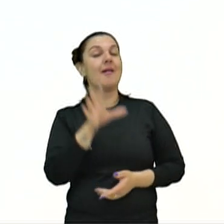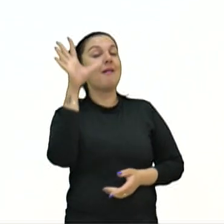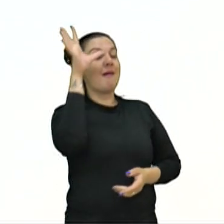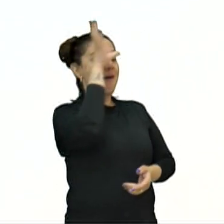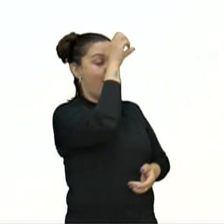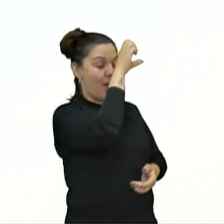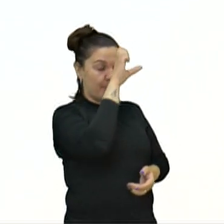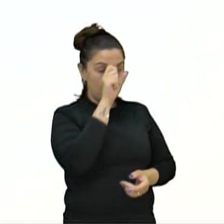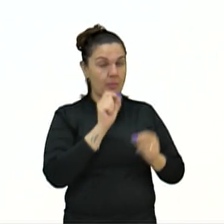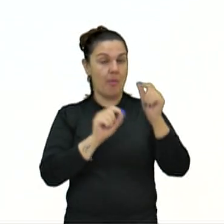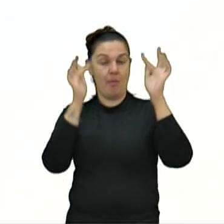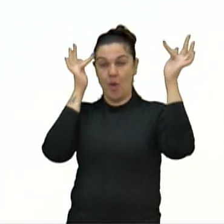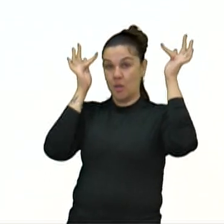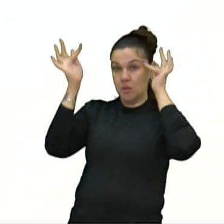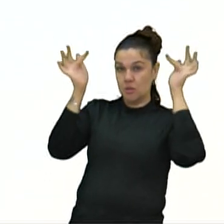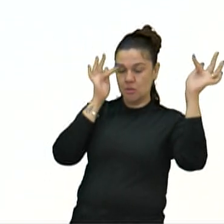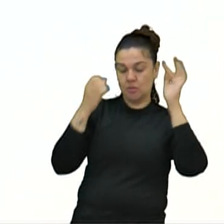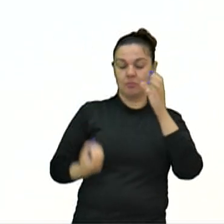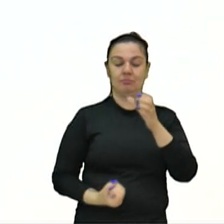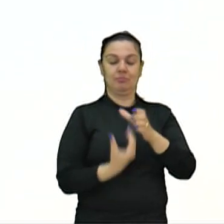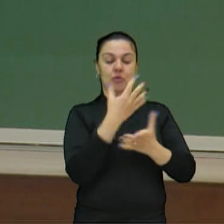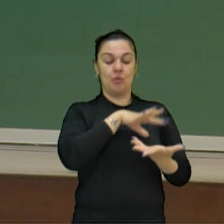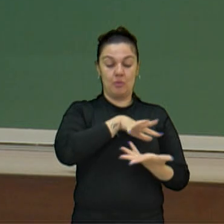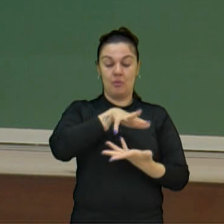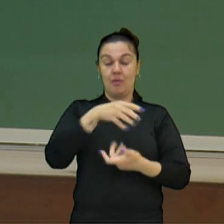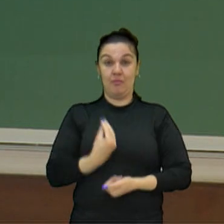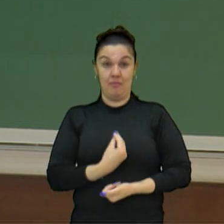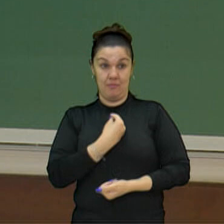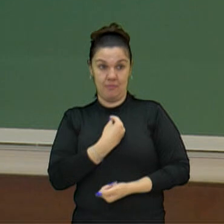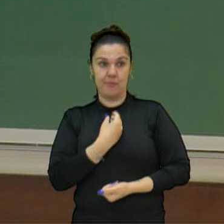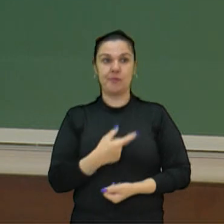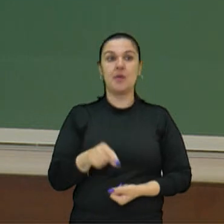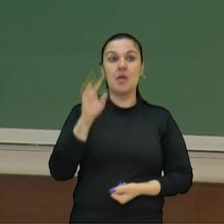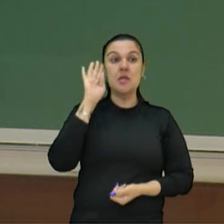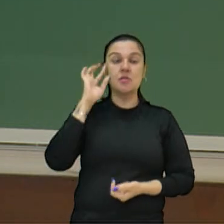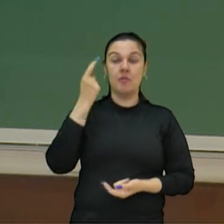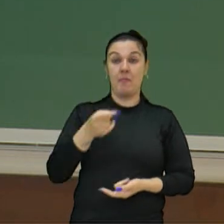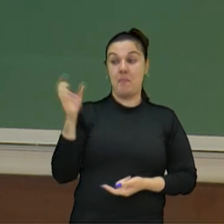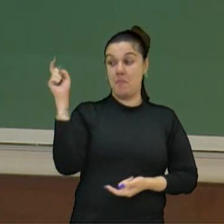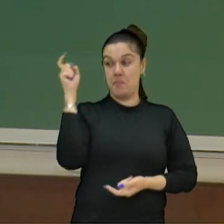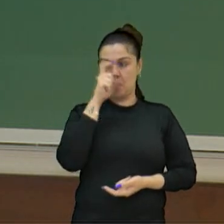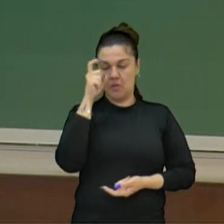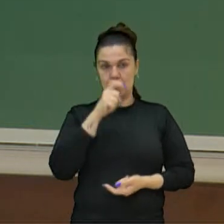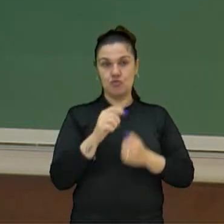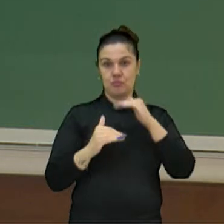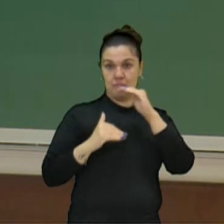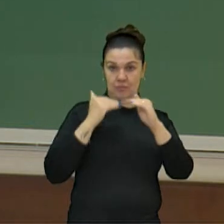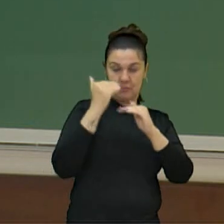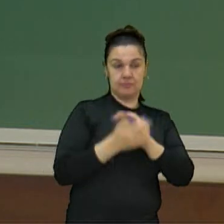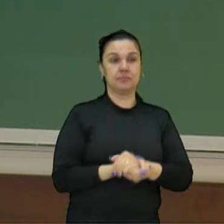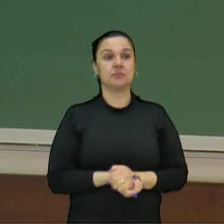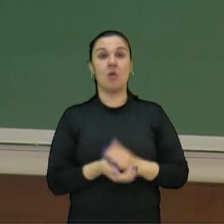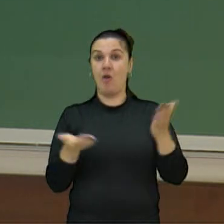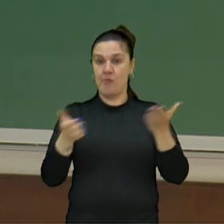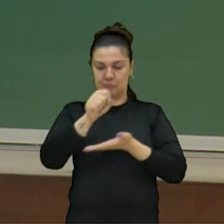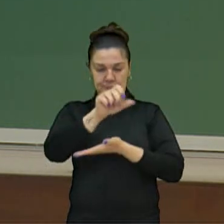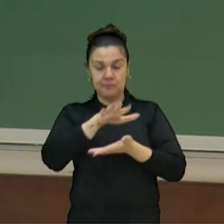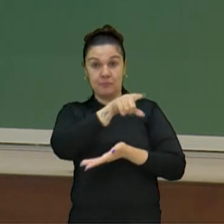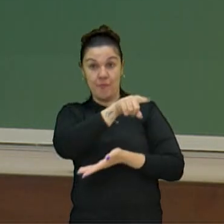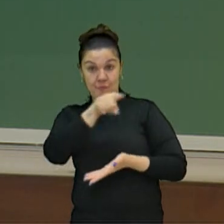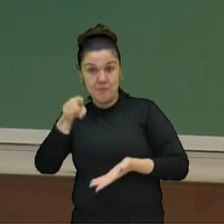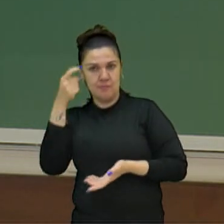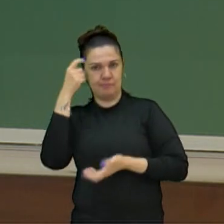teorias sobre a origem da vida e diferenciar fixismo e evolucionismo. Então vamos começar direto com um exercício para você